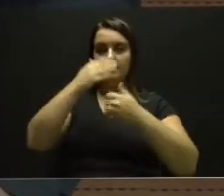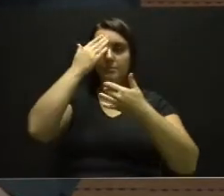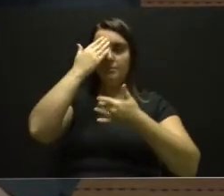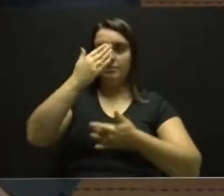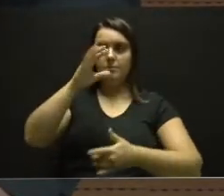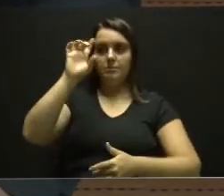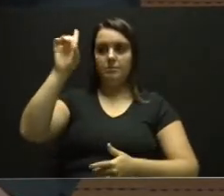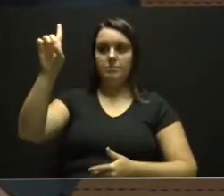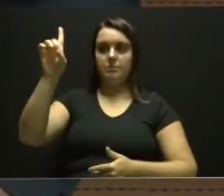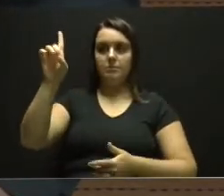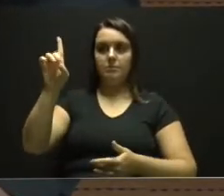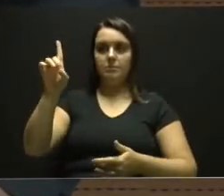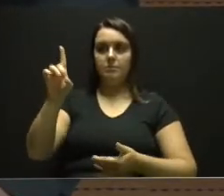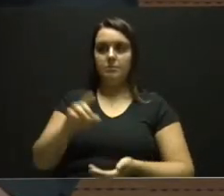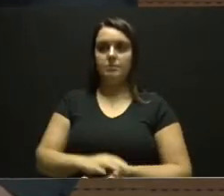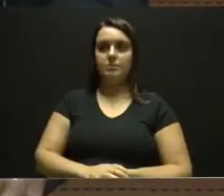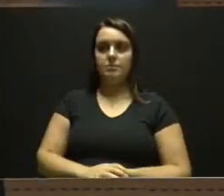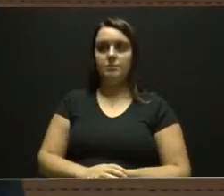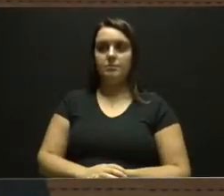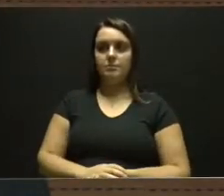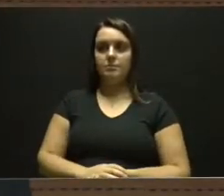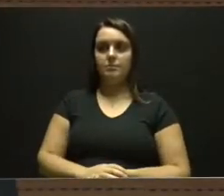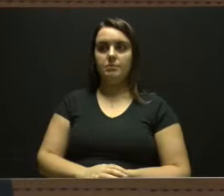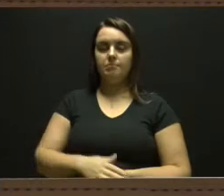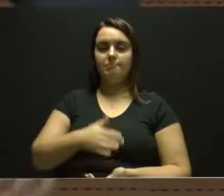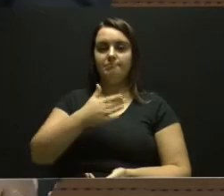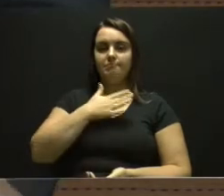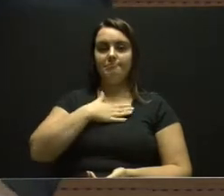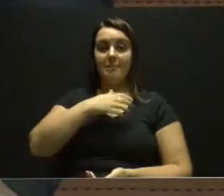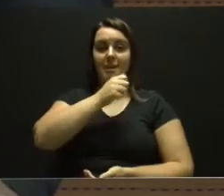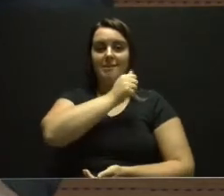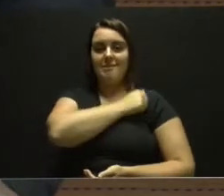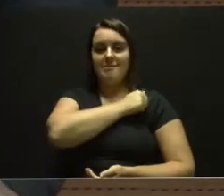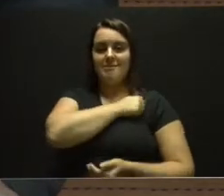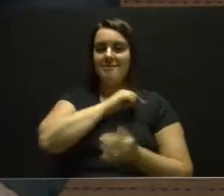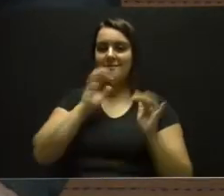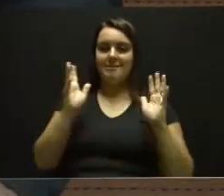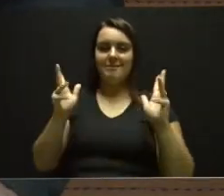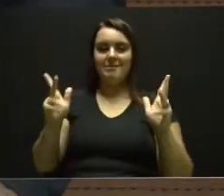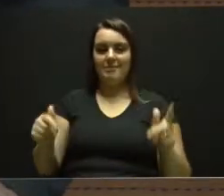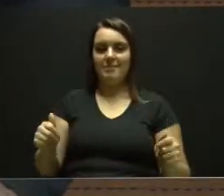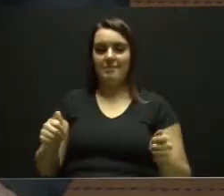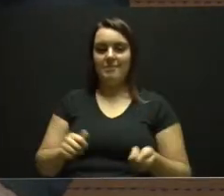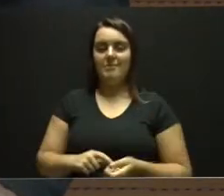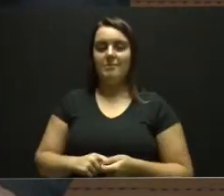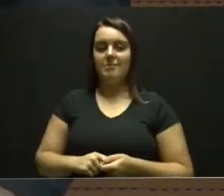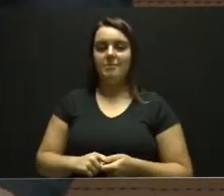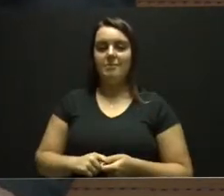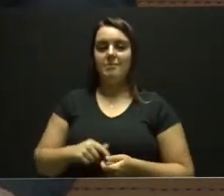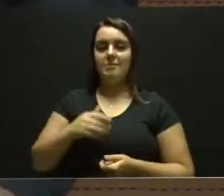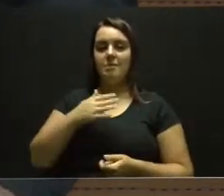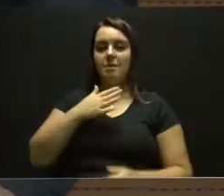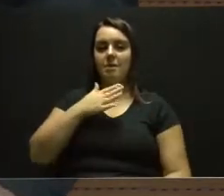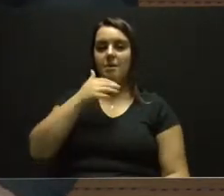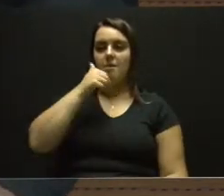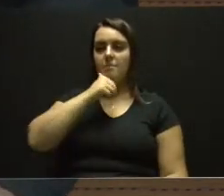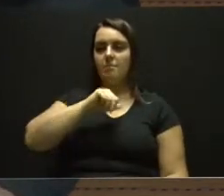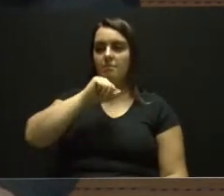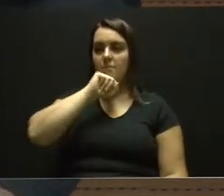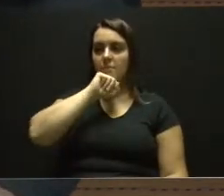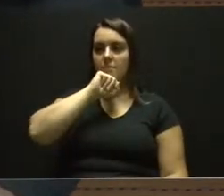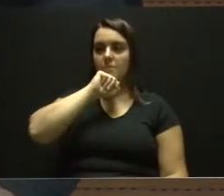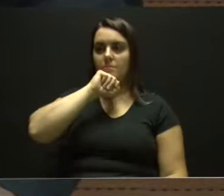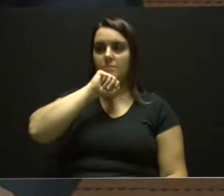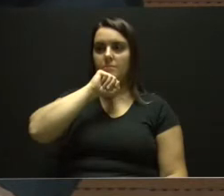em primeiro lugar meus alunos que estão ali atrás não estão ali à minha mãe minha